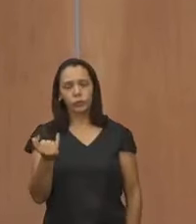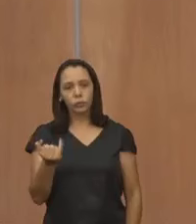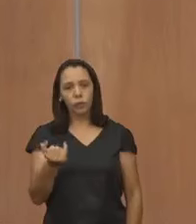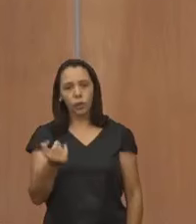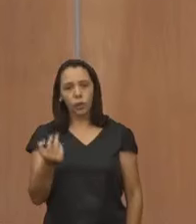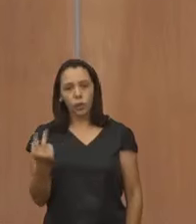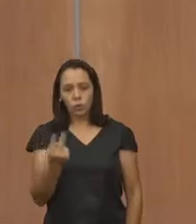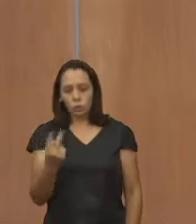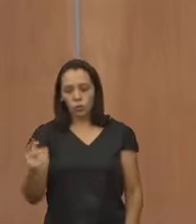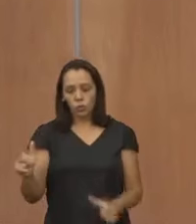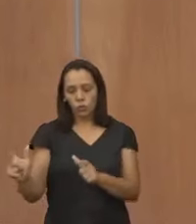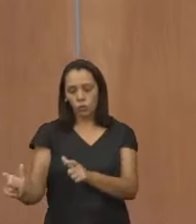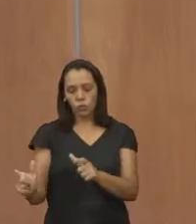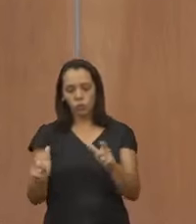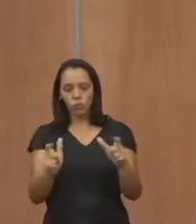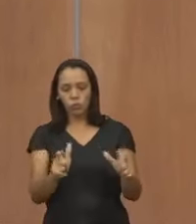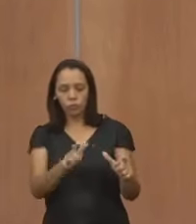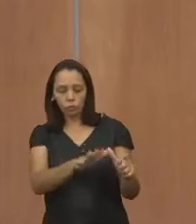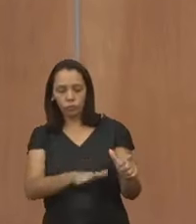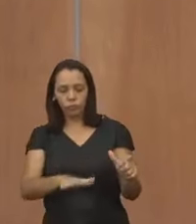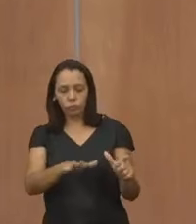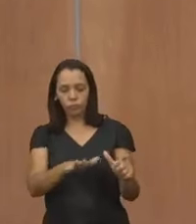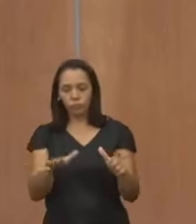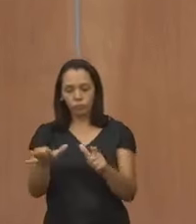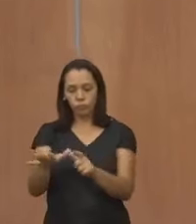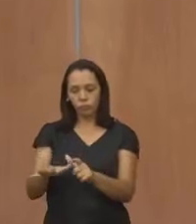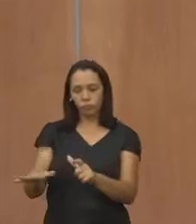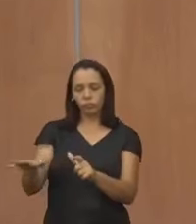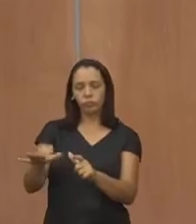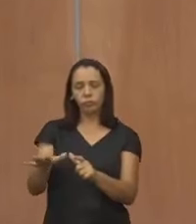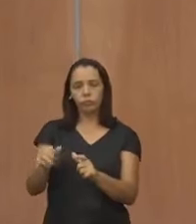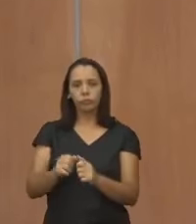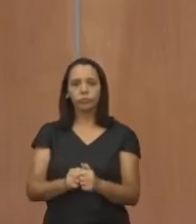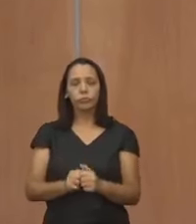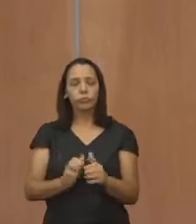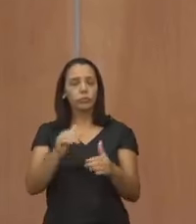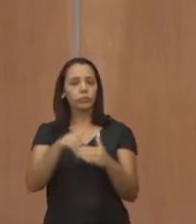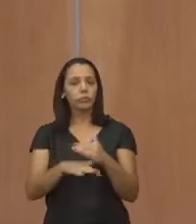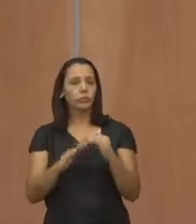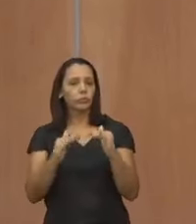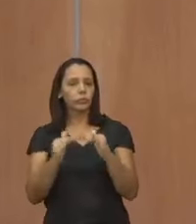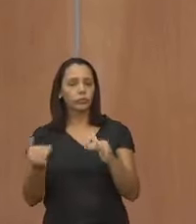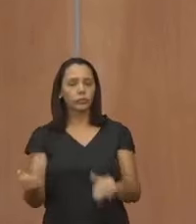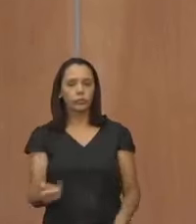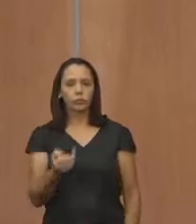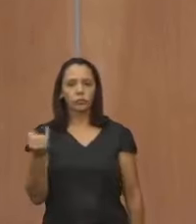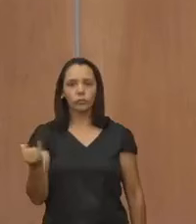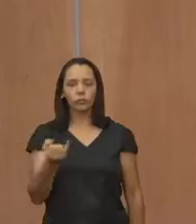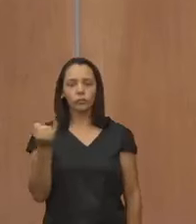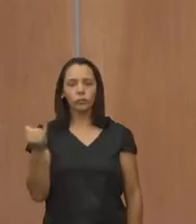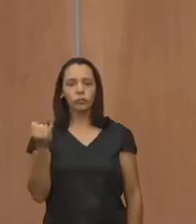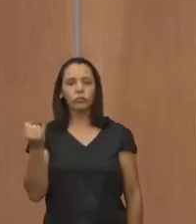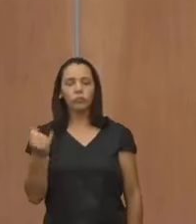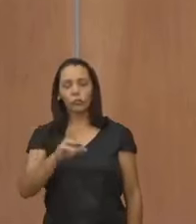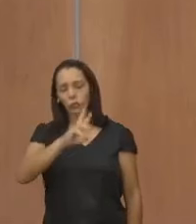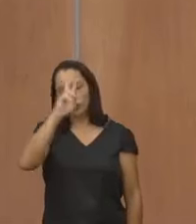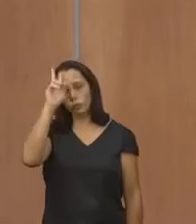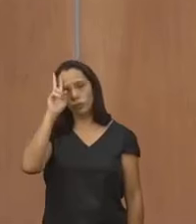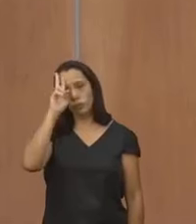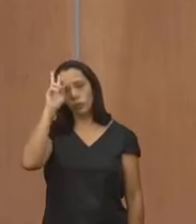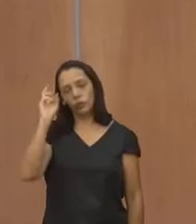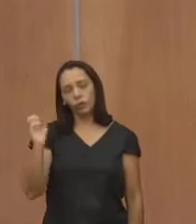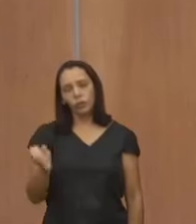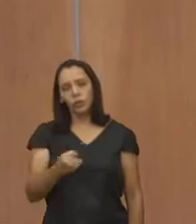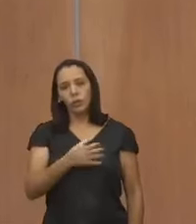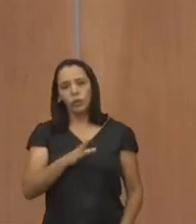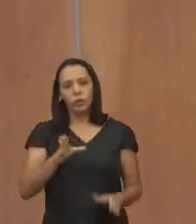regiões. Então, dizer que esse voto favorável dos vereadores, ele é fundamental para a gente escrever uma nova história para